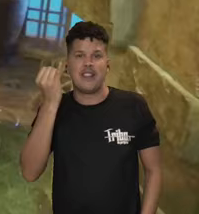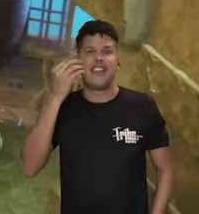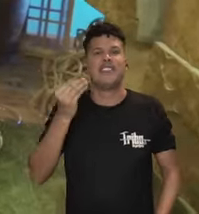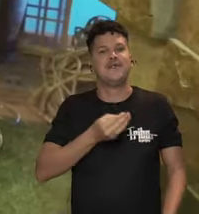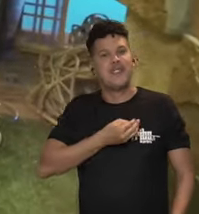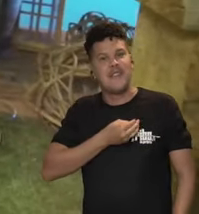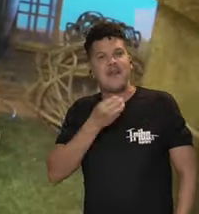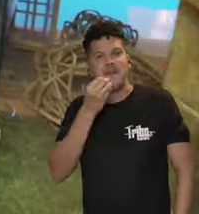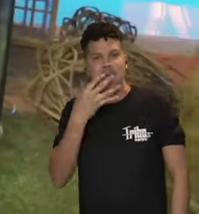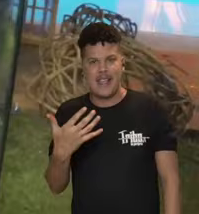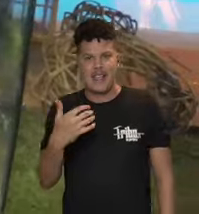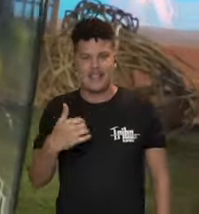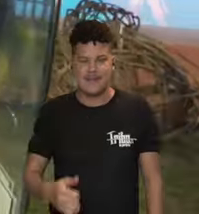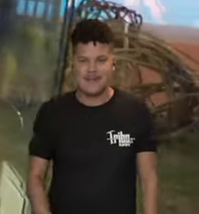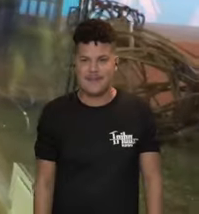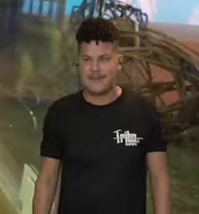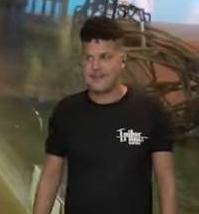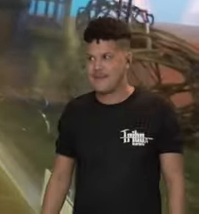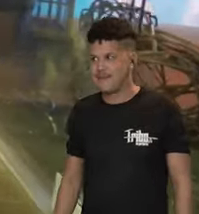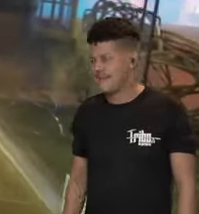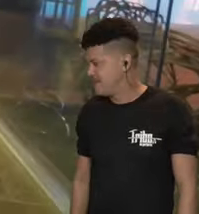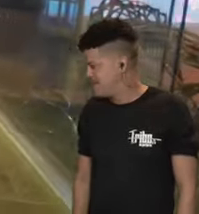bem.